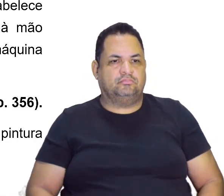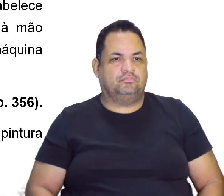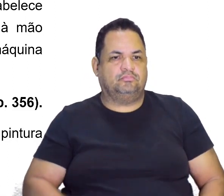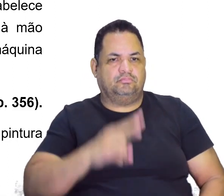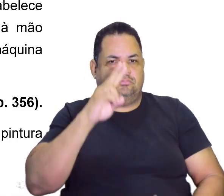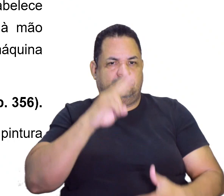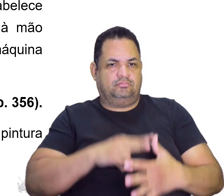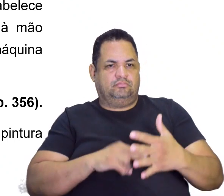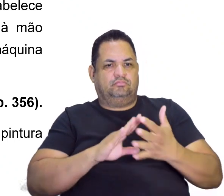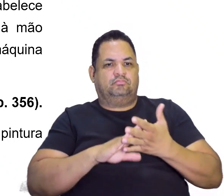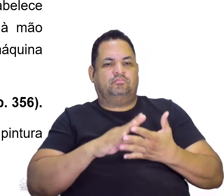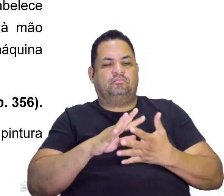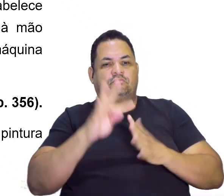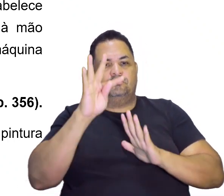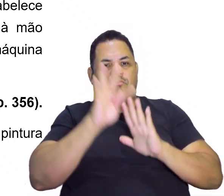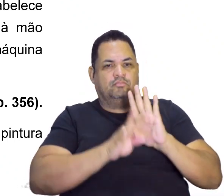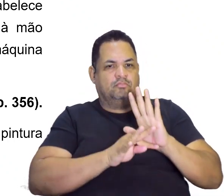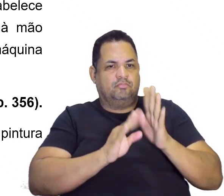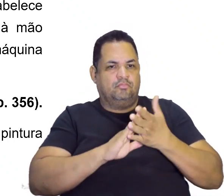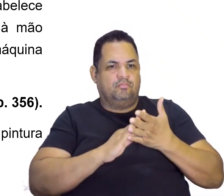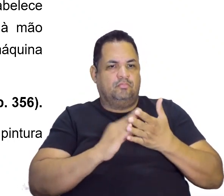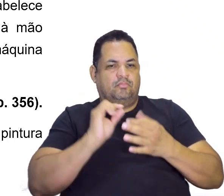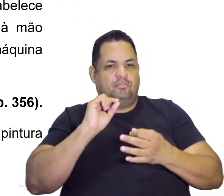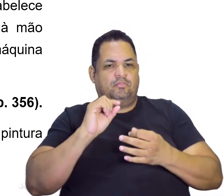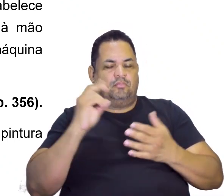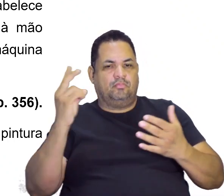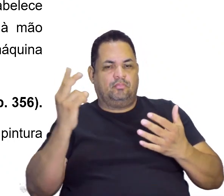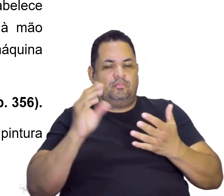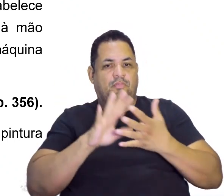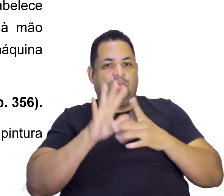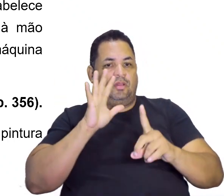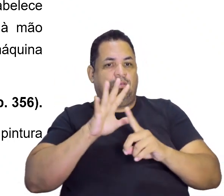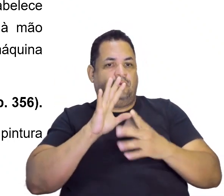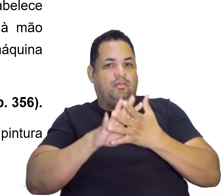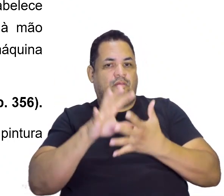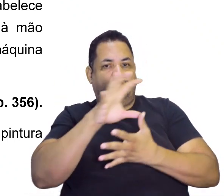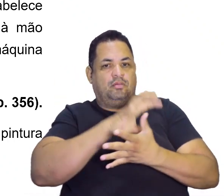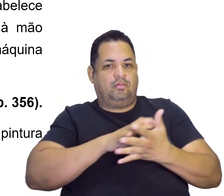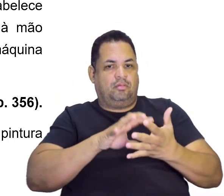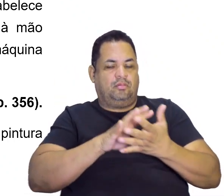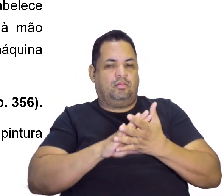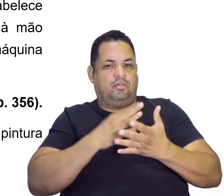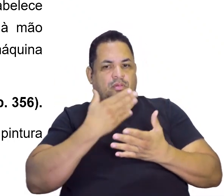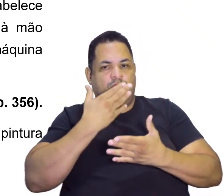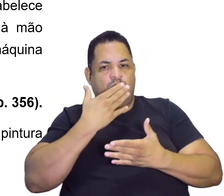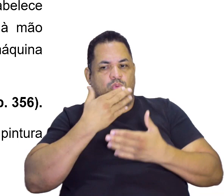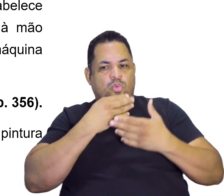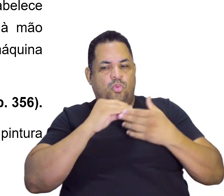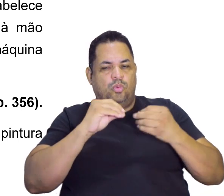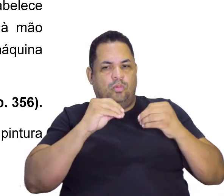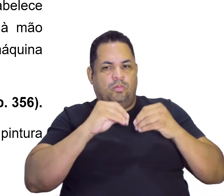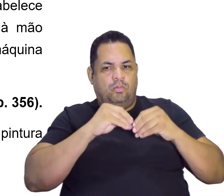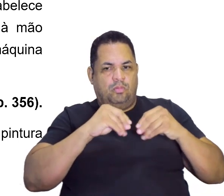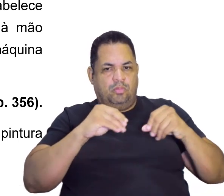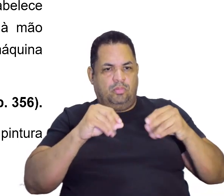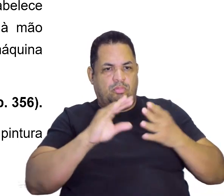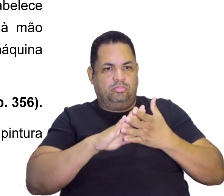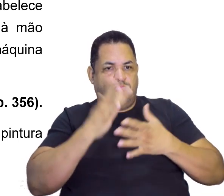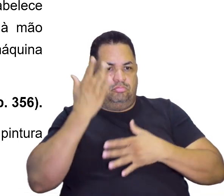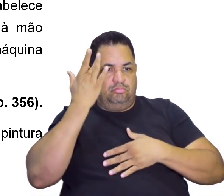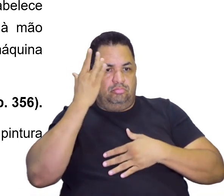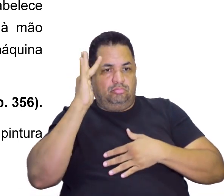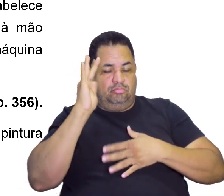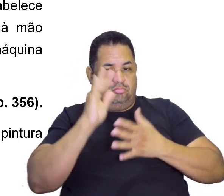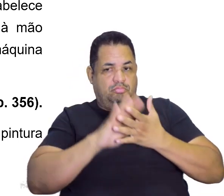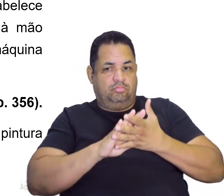leia atentamente o texto a seguir. O que provocou esta revolução de mancha de cor? Não o